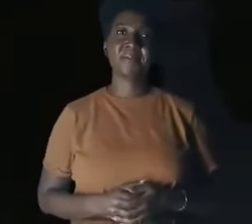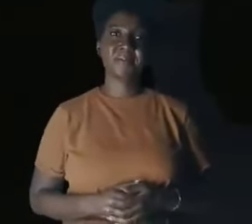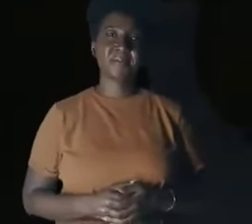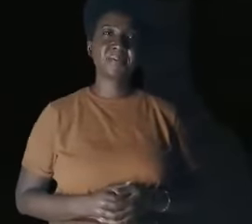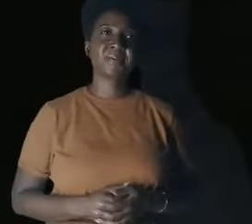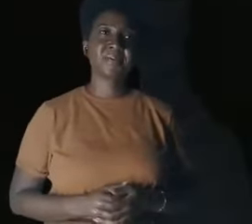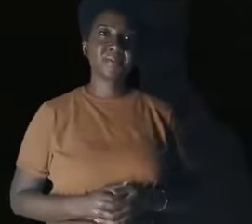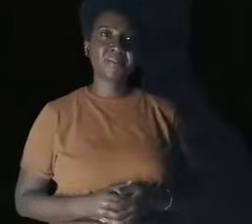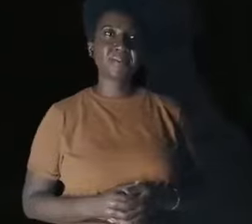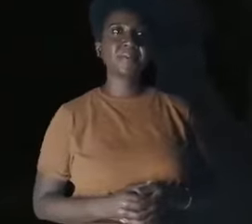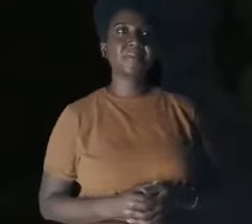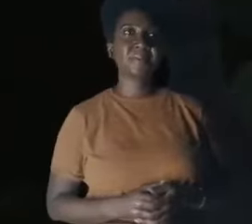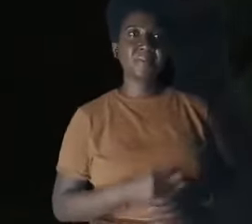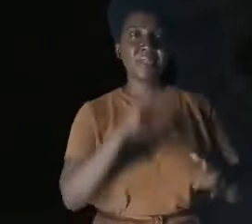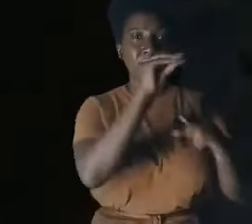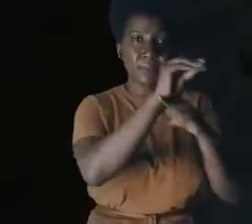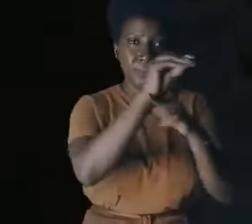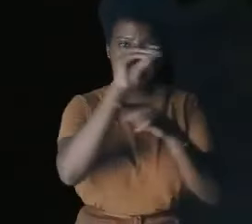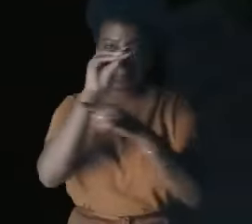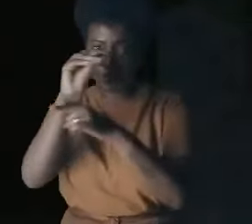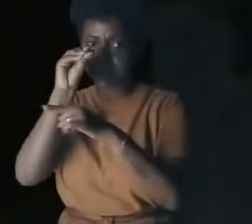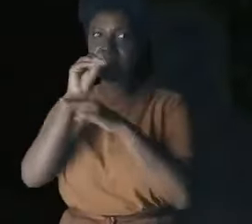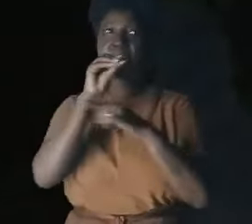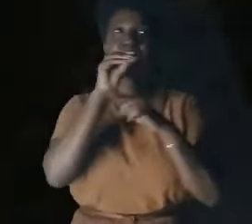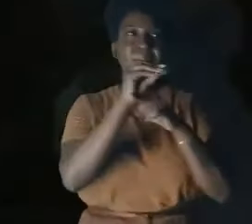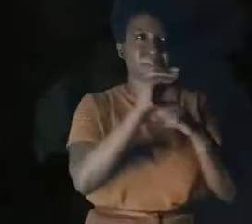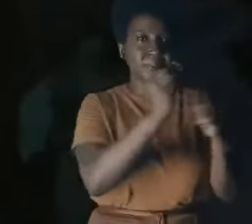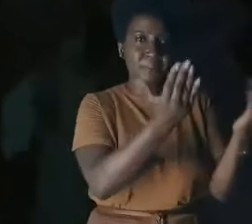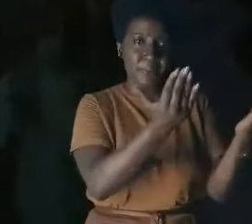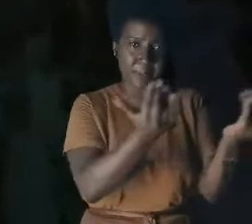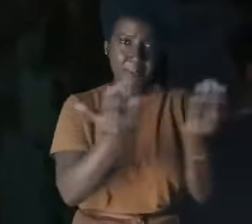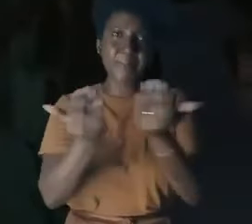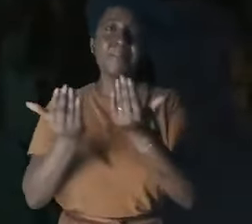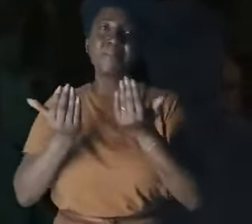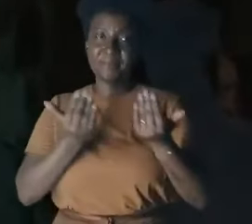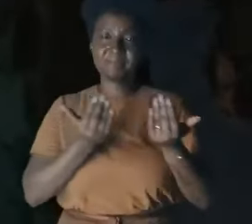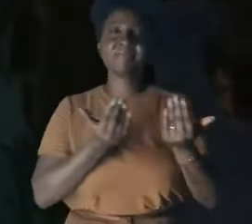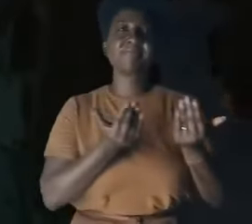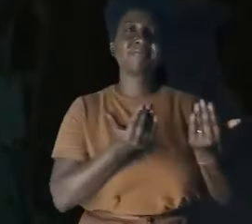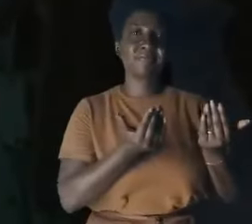Alimentou os famintos com boas coisas. Pai! Pai!